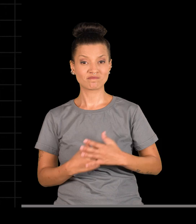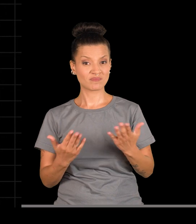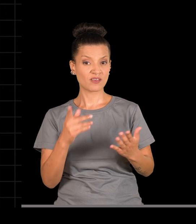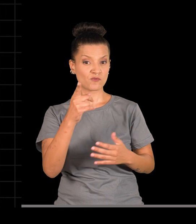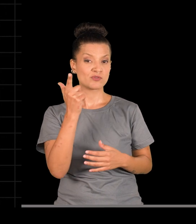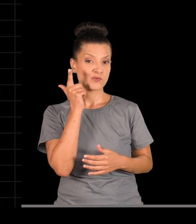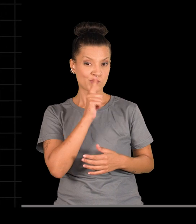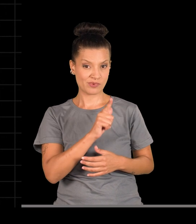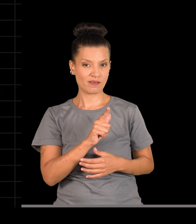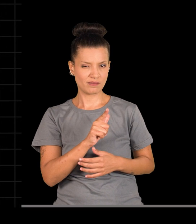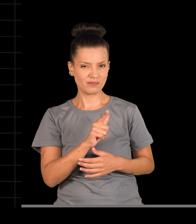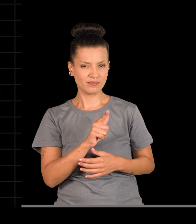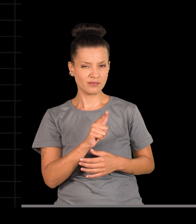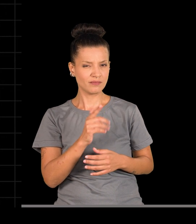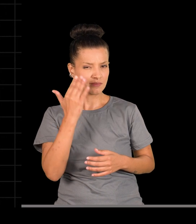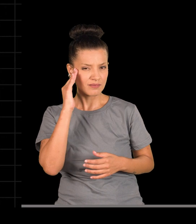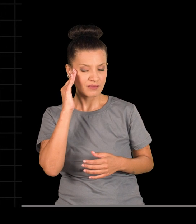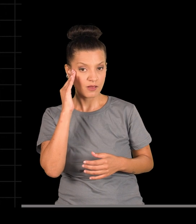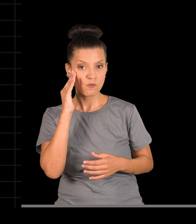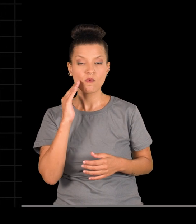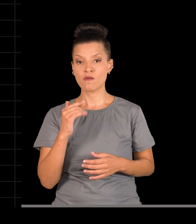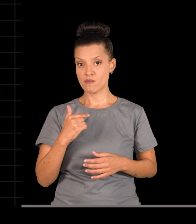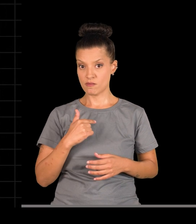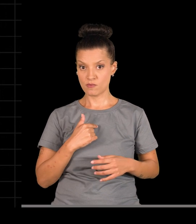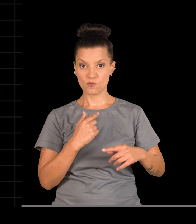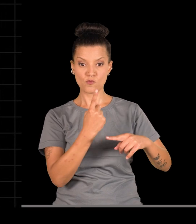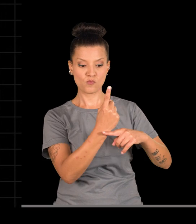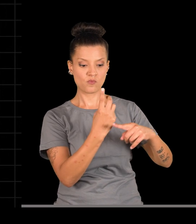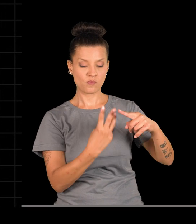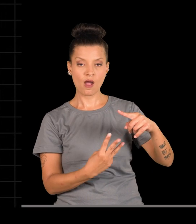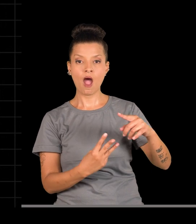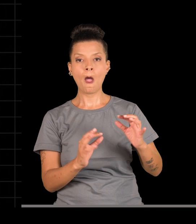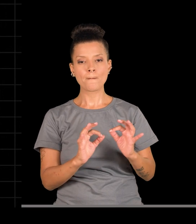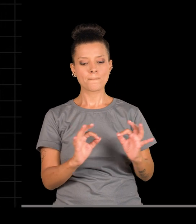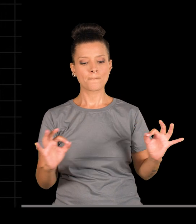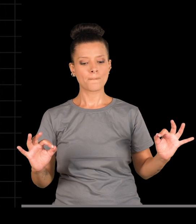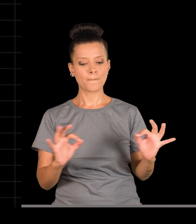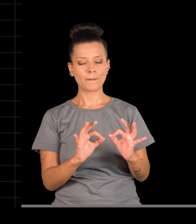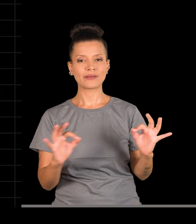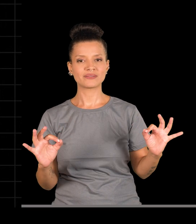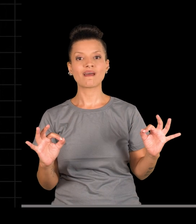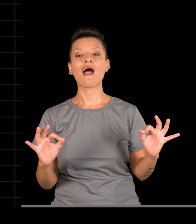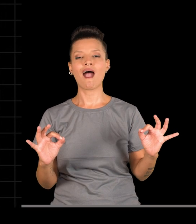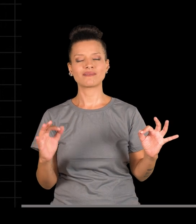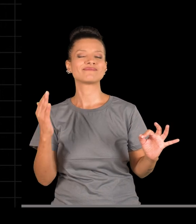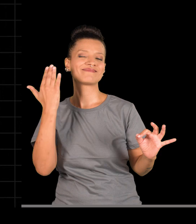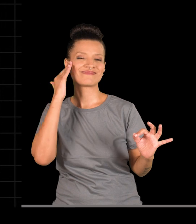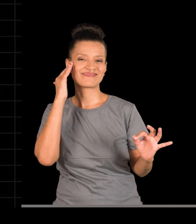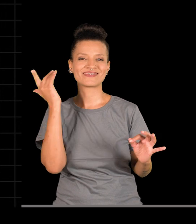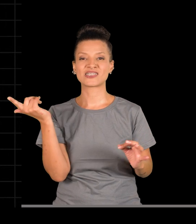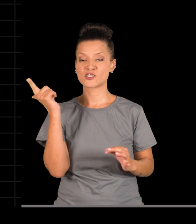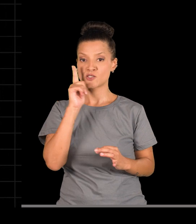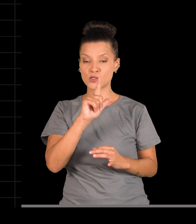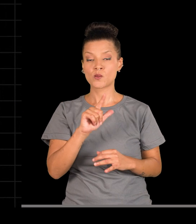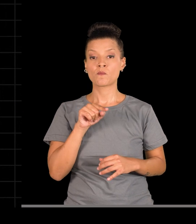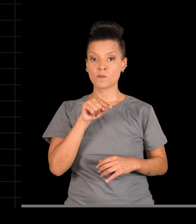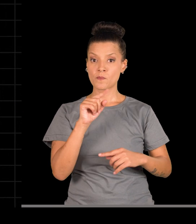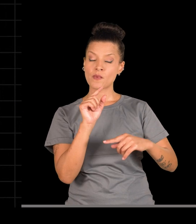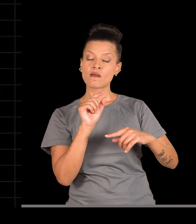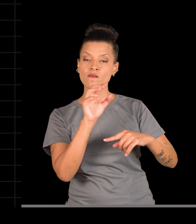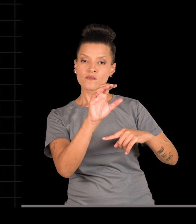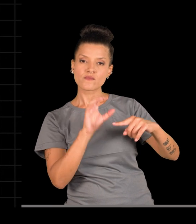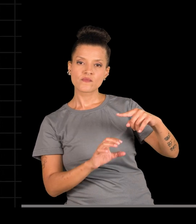1/3 daquele segmento CD ali. Então você consegue perceber que eu usei a fração aqui para medir. Esse AB aqui, ele mede 1/3